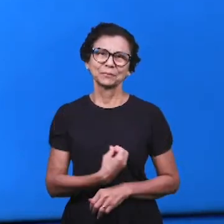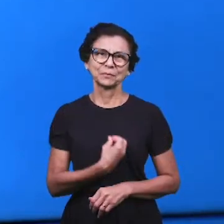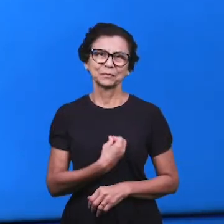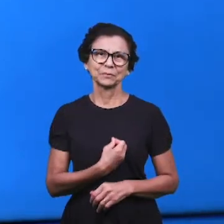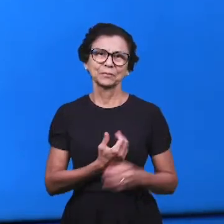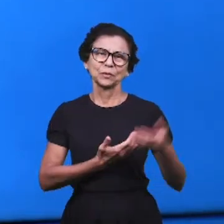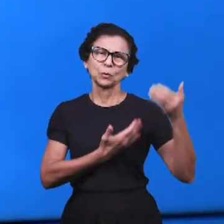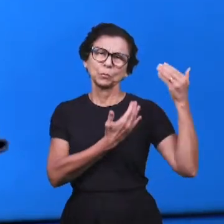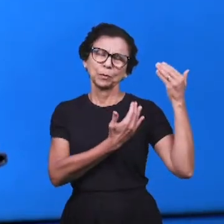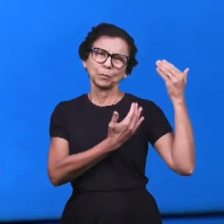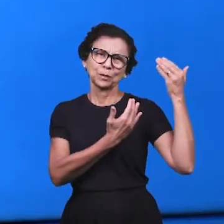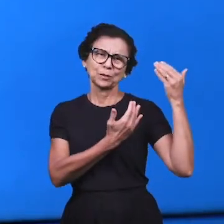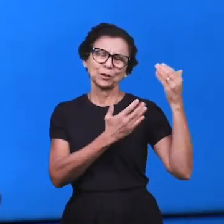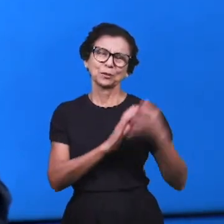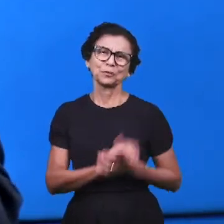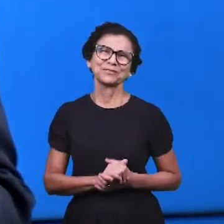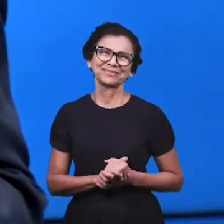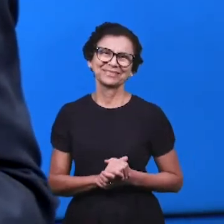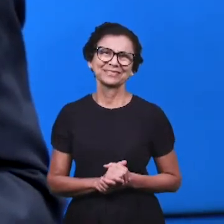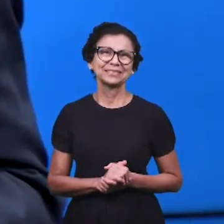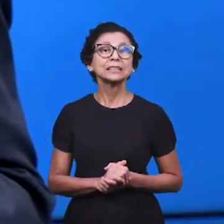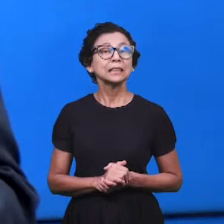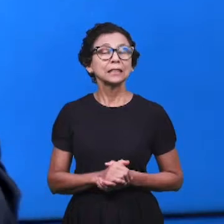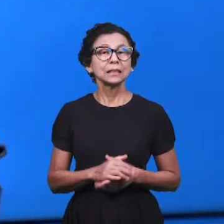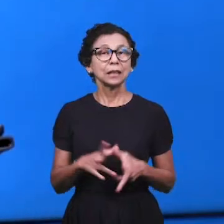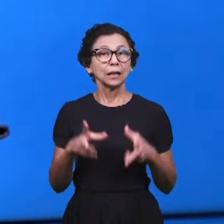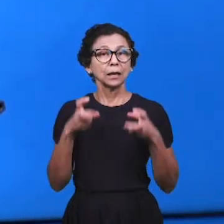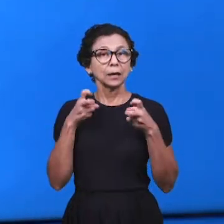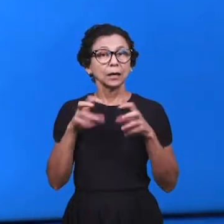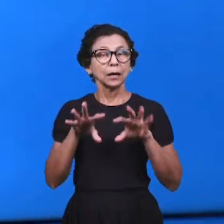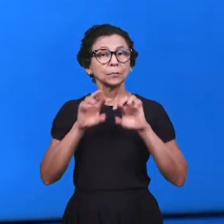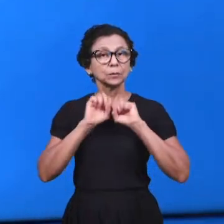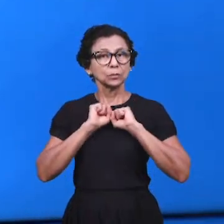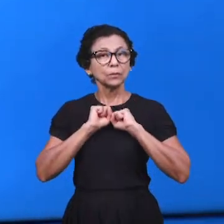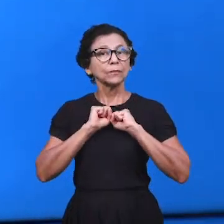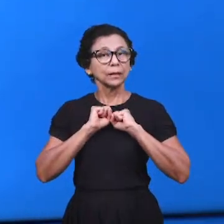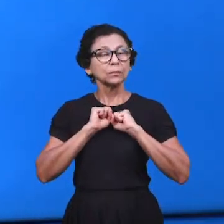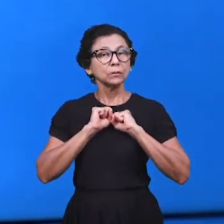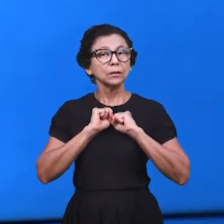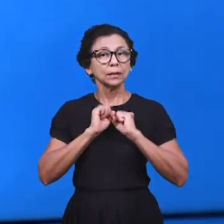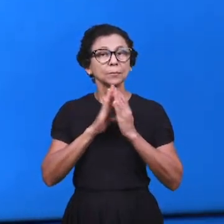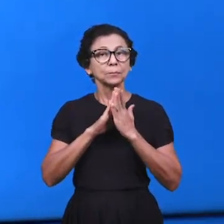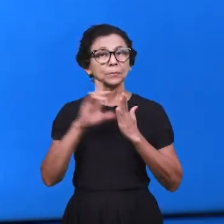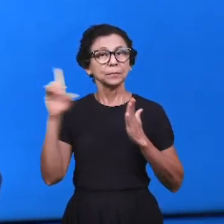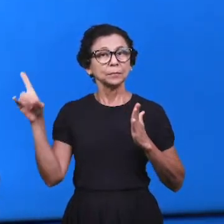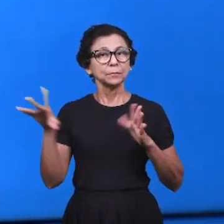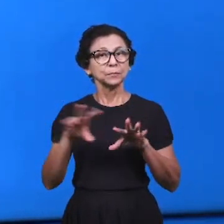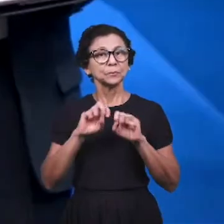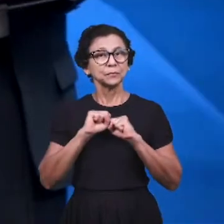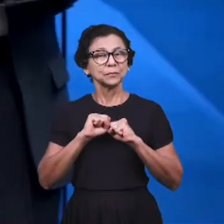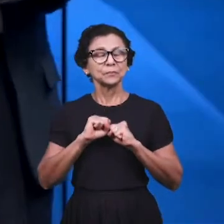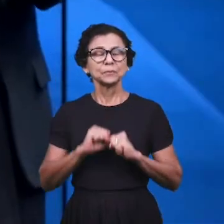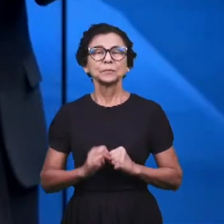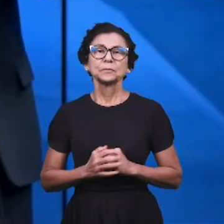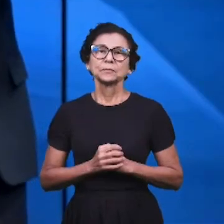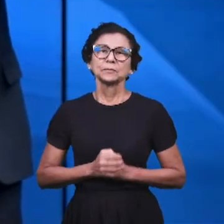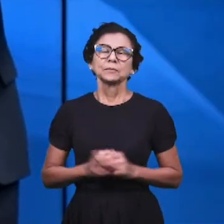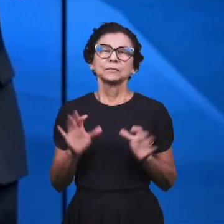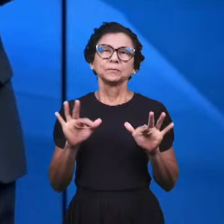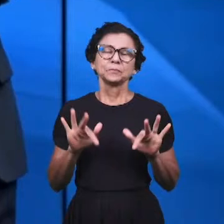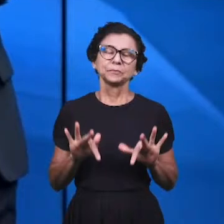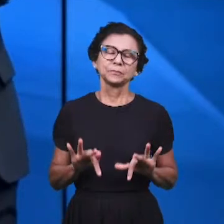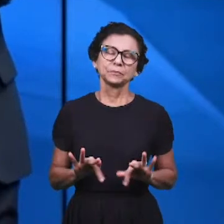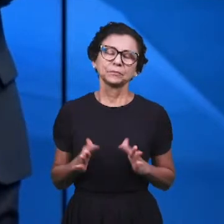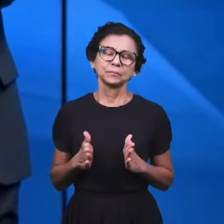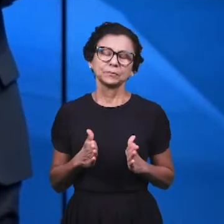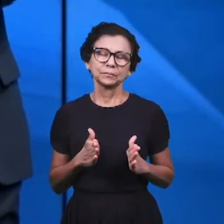nossos bebês, ainda nessa idade, estão assimilando tão bem o ensino da palavra do Senhor. Glória a Jesus. Amém, irmãos? Assim